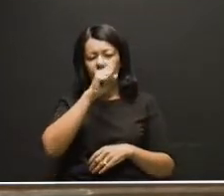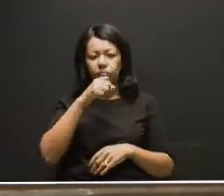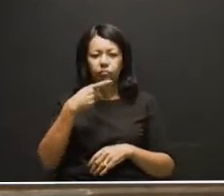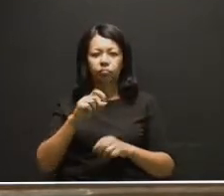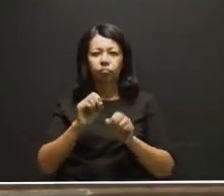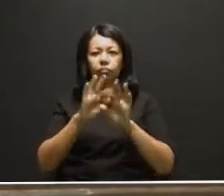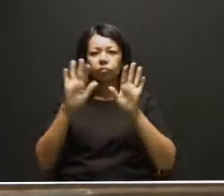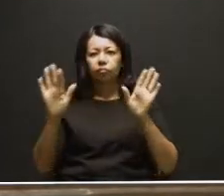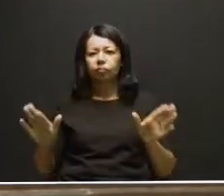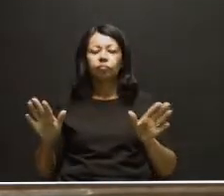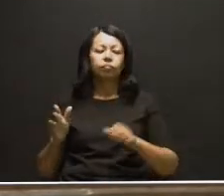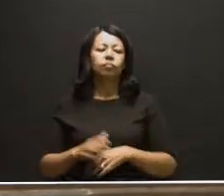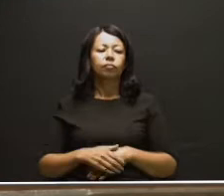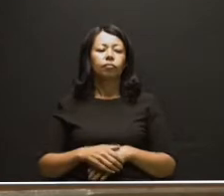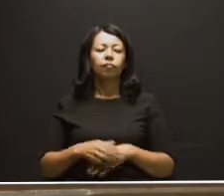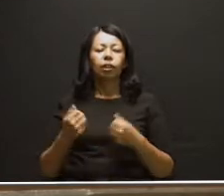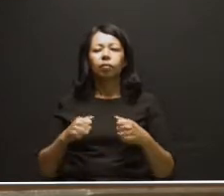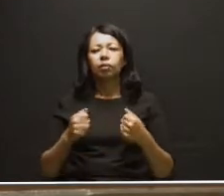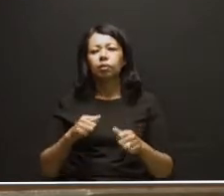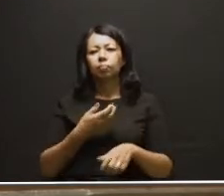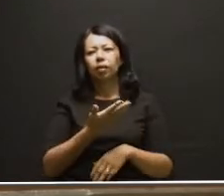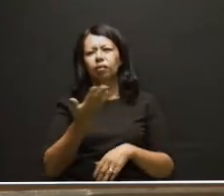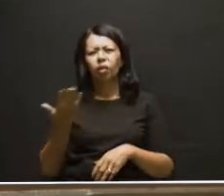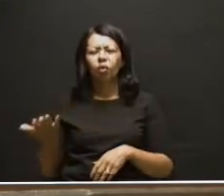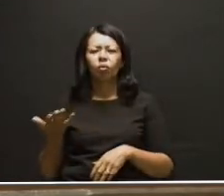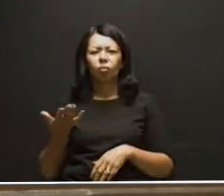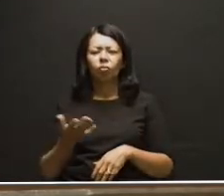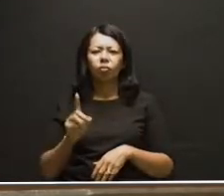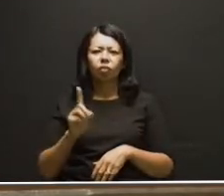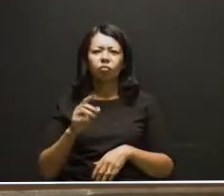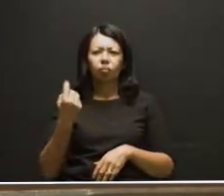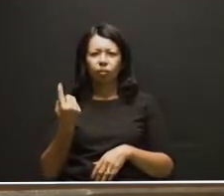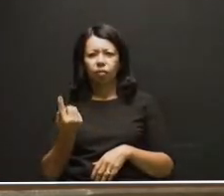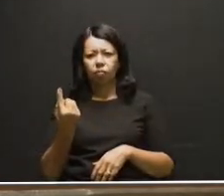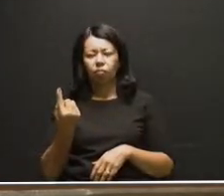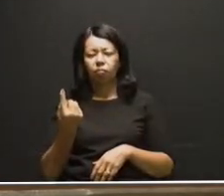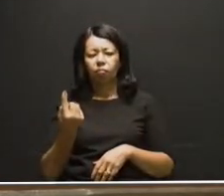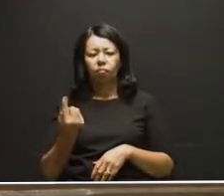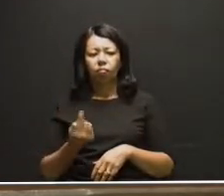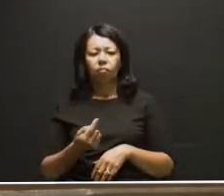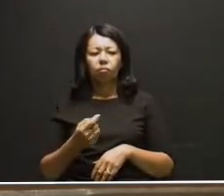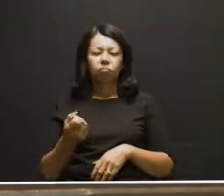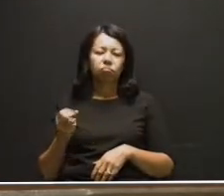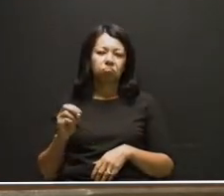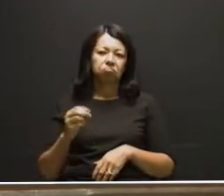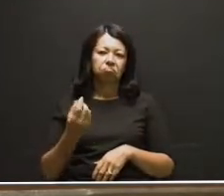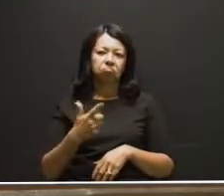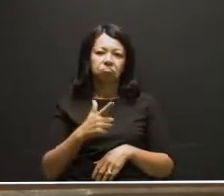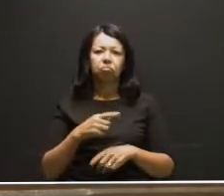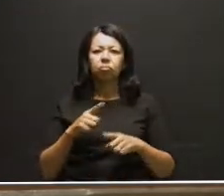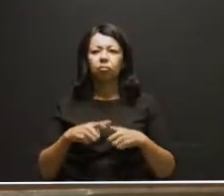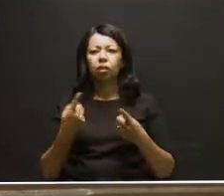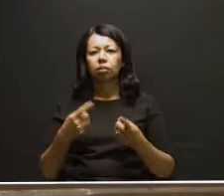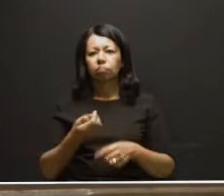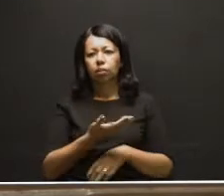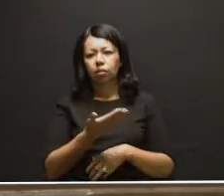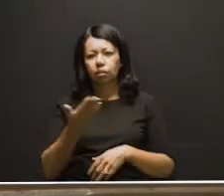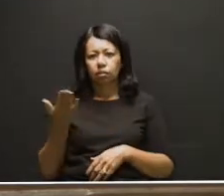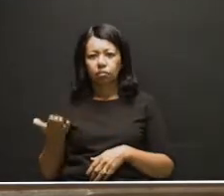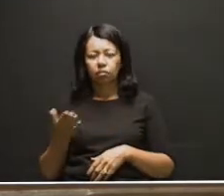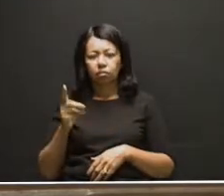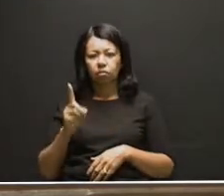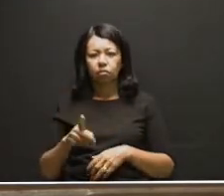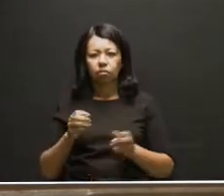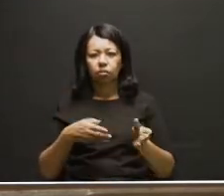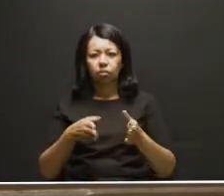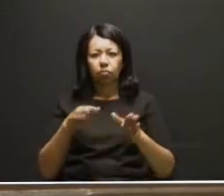transparência tem que ser para todos não apenas o pão ou para alguns tem que ser para todos acho que esse é o